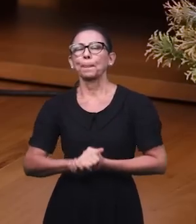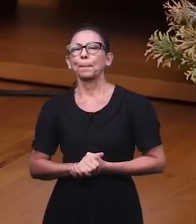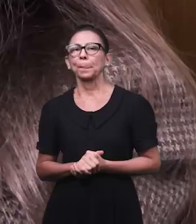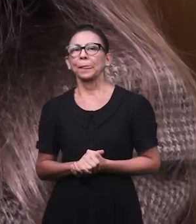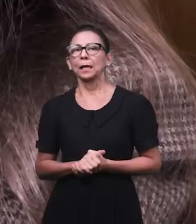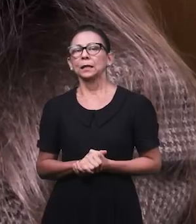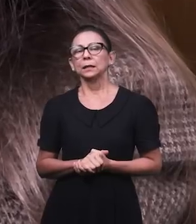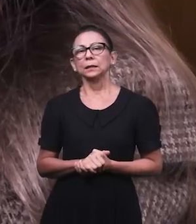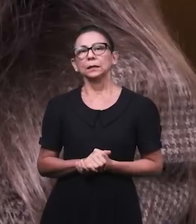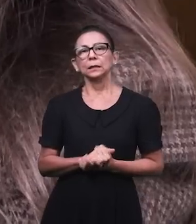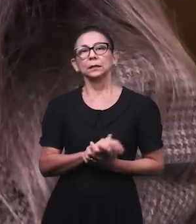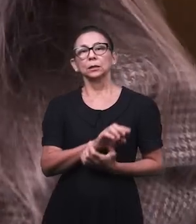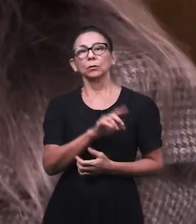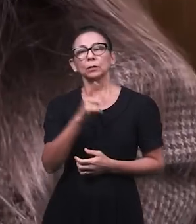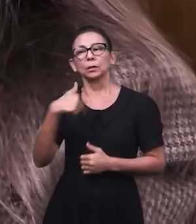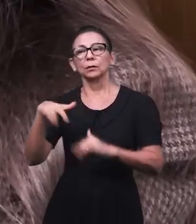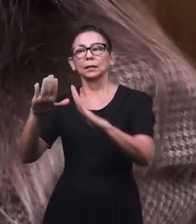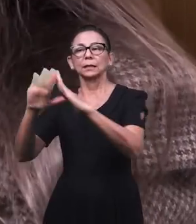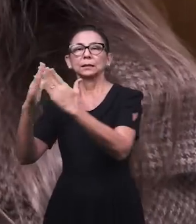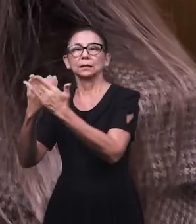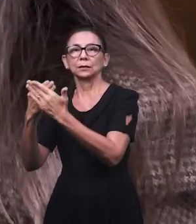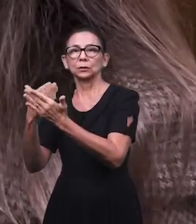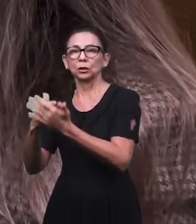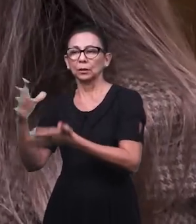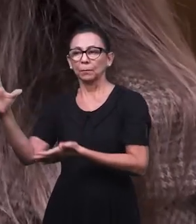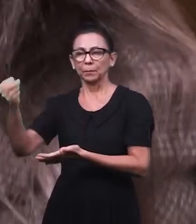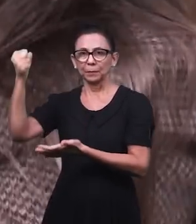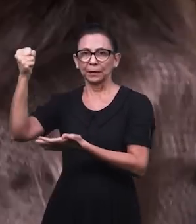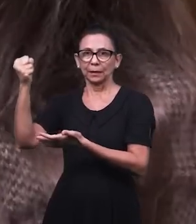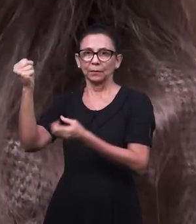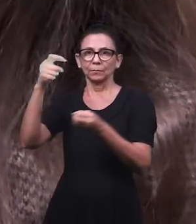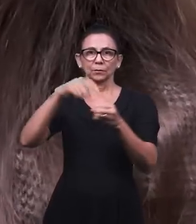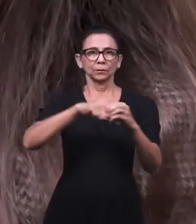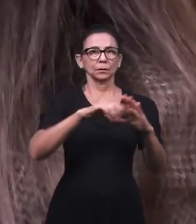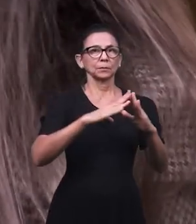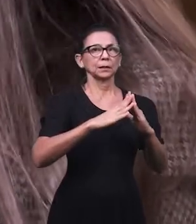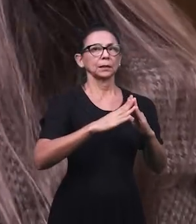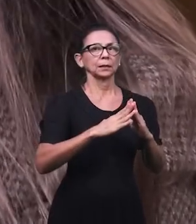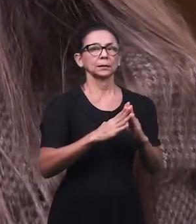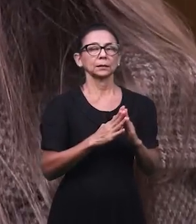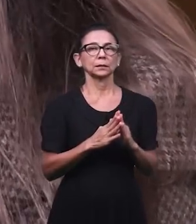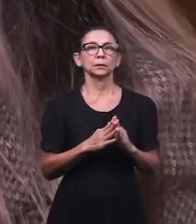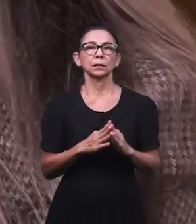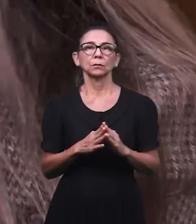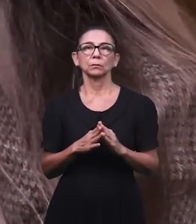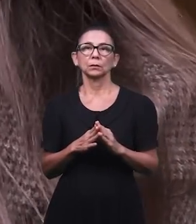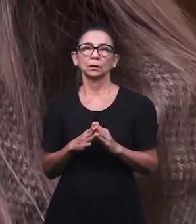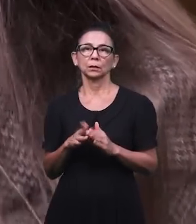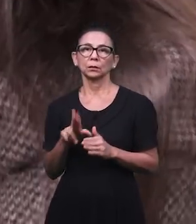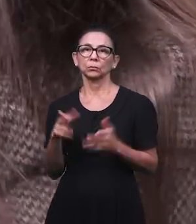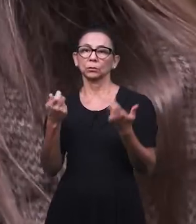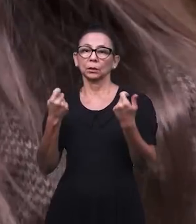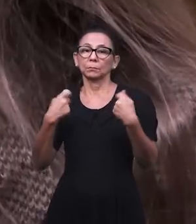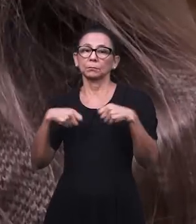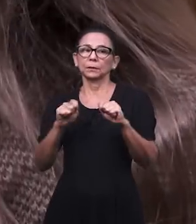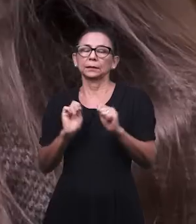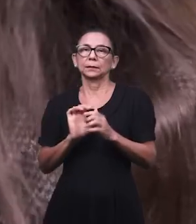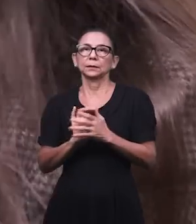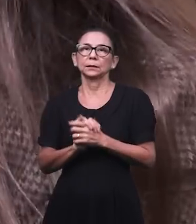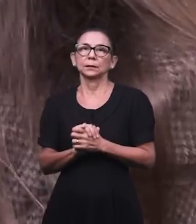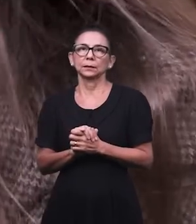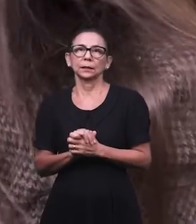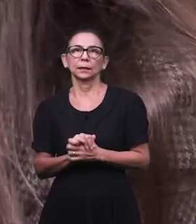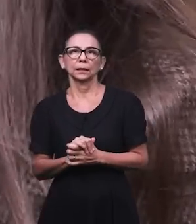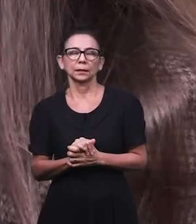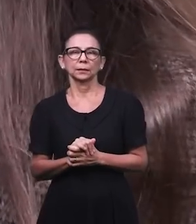quando tava dando 5h30, meu pai ou minha mãe estavam na porta da escola de carro para me trazer de volta para casa. Aí eu nunca precisei sair de casa, então sempre